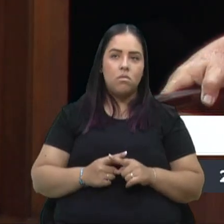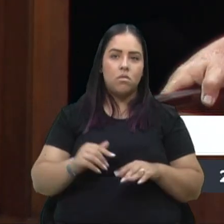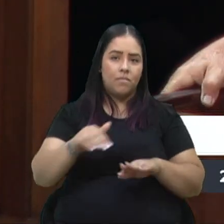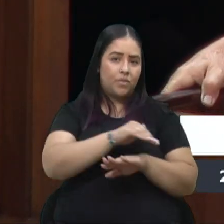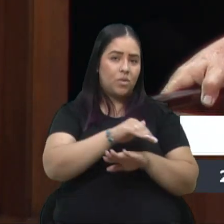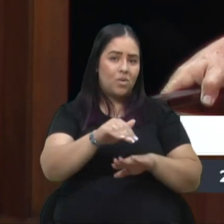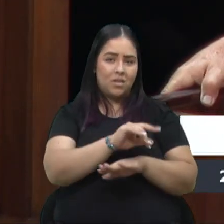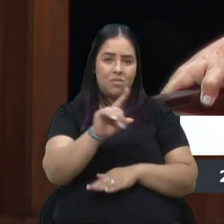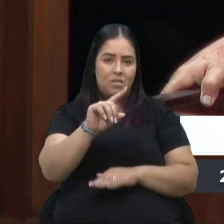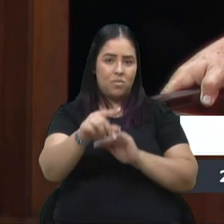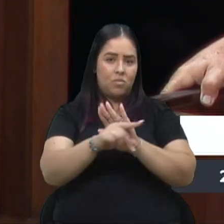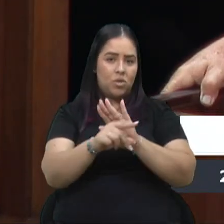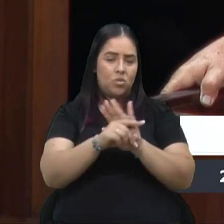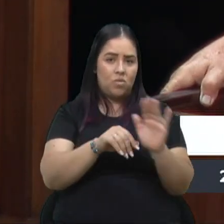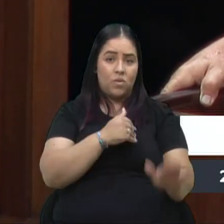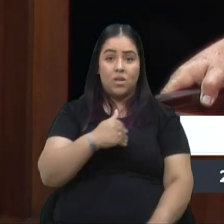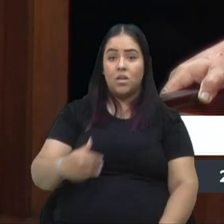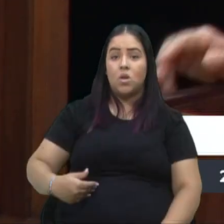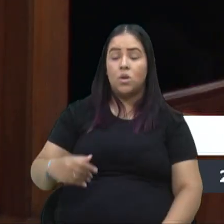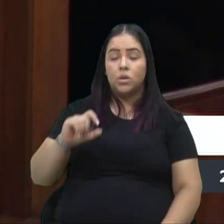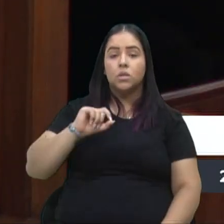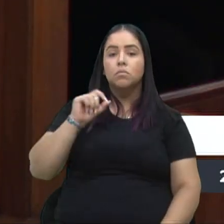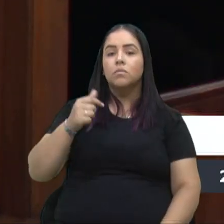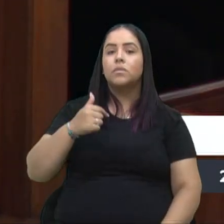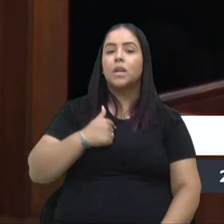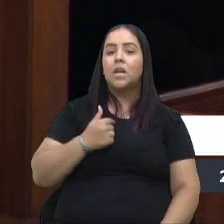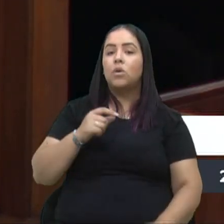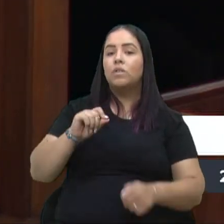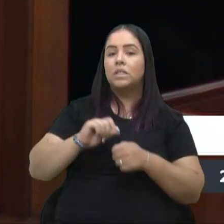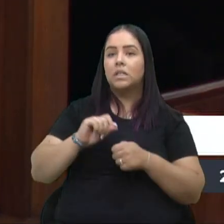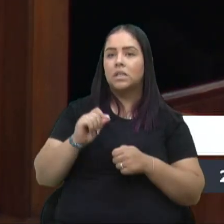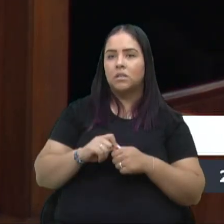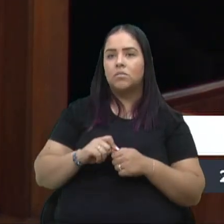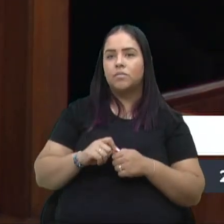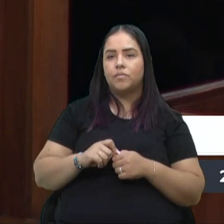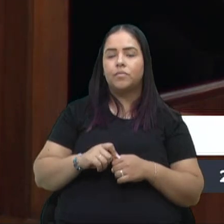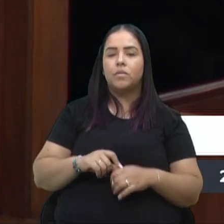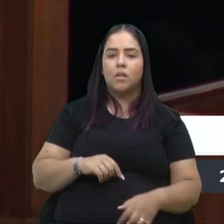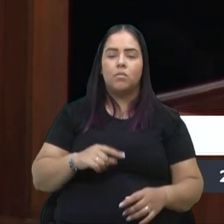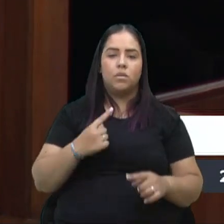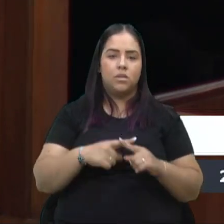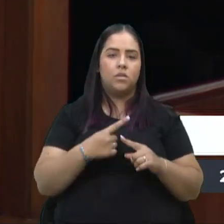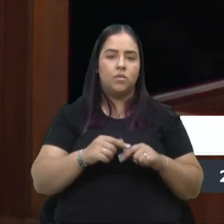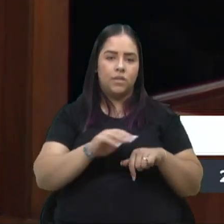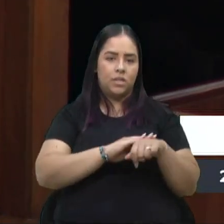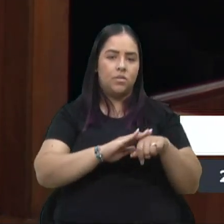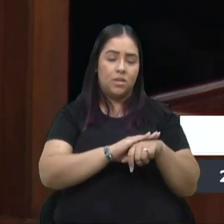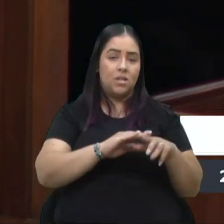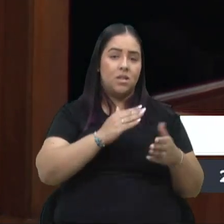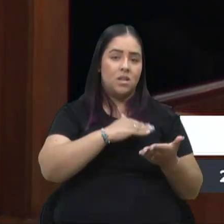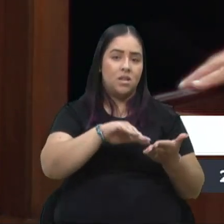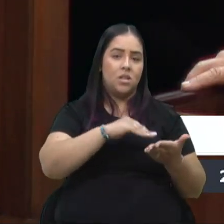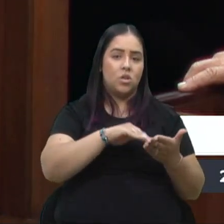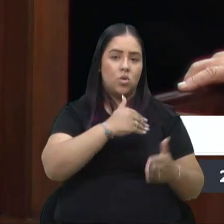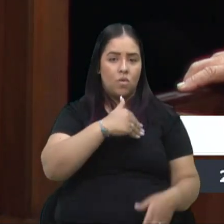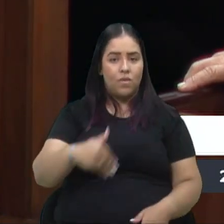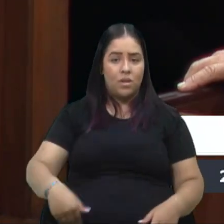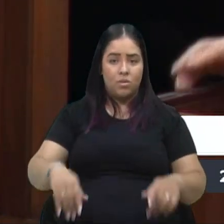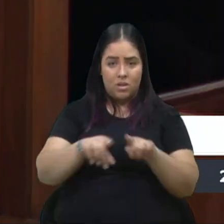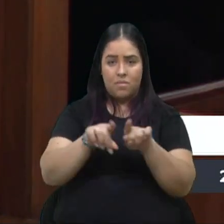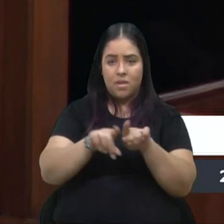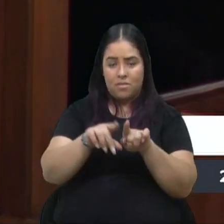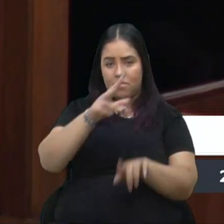pública o que que esse é Vereador está fazendo este Por orientação atrás da secretária governo órgãos e até o próprio Prefeito